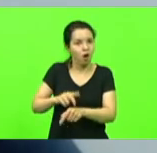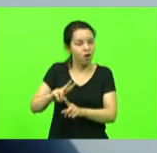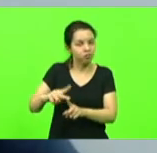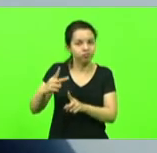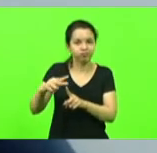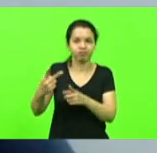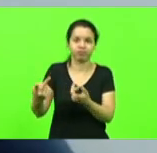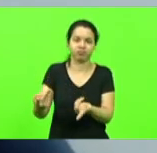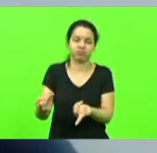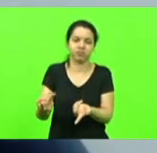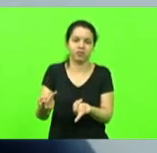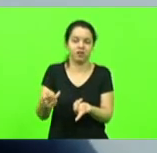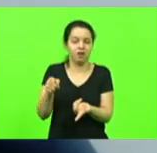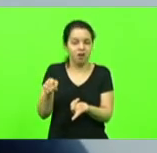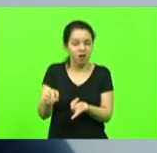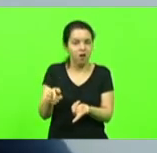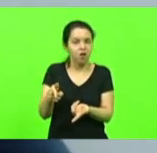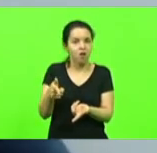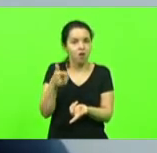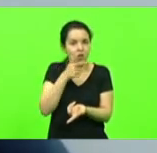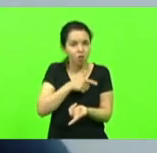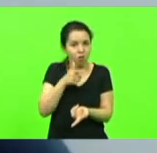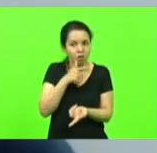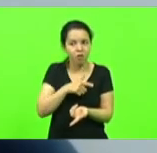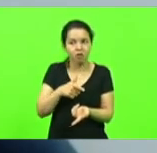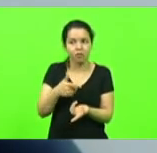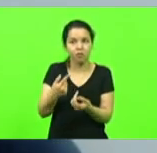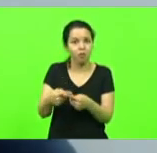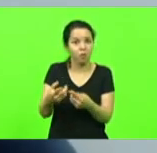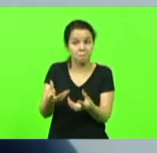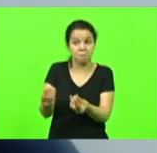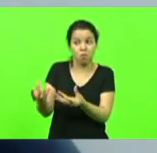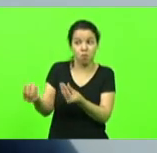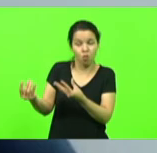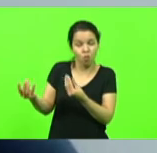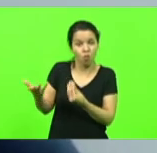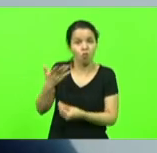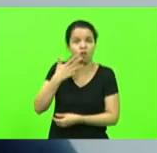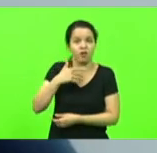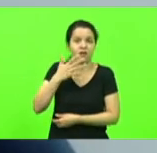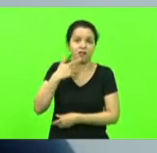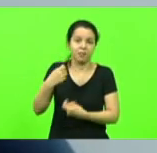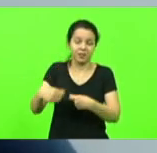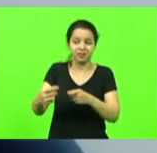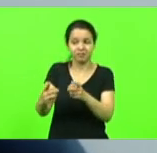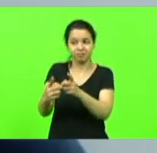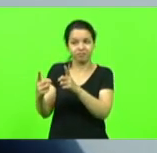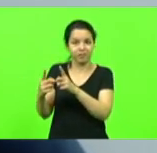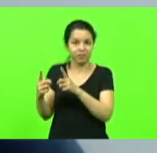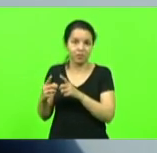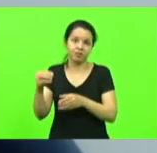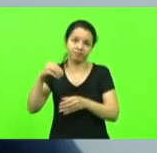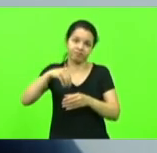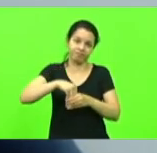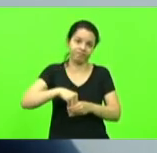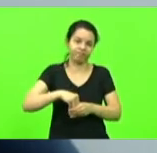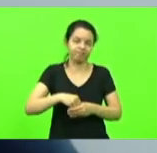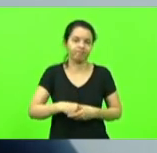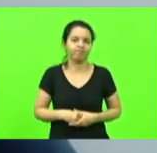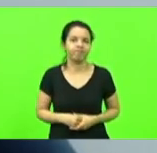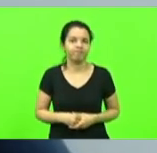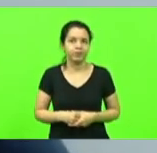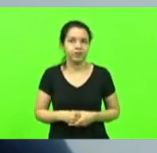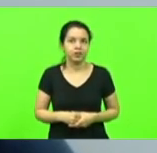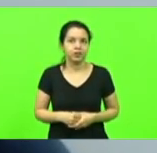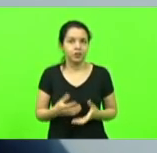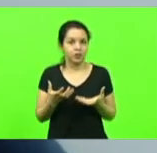né, com a nossa demanda, digamos assim, das crianças atendidas aqui dentro da instituição. Gostaria de